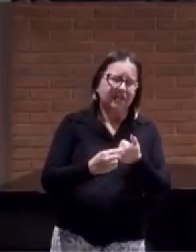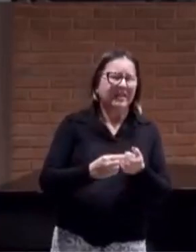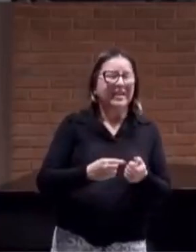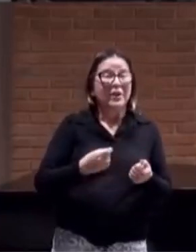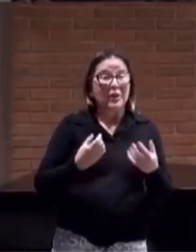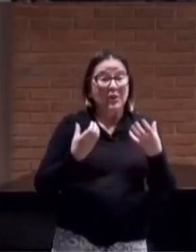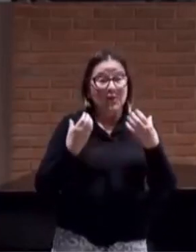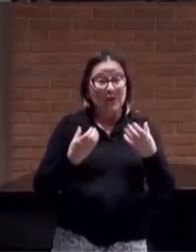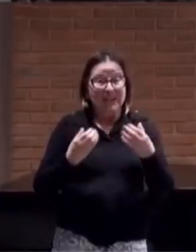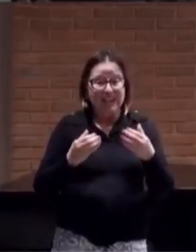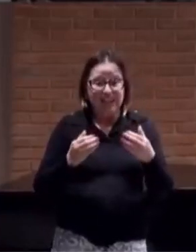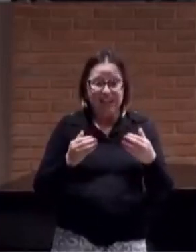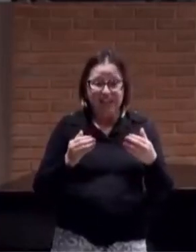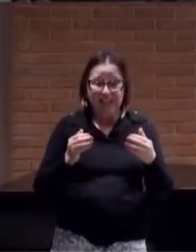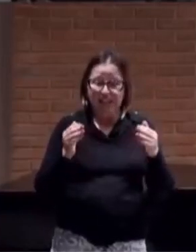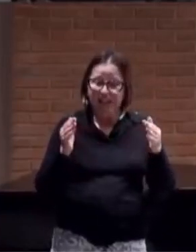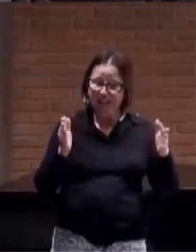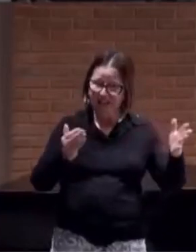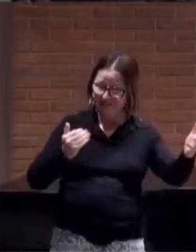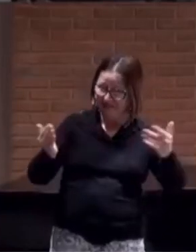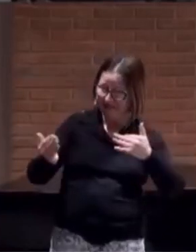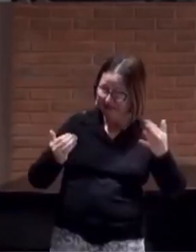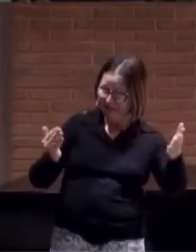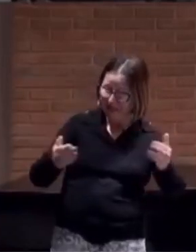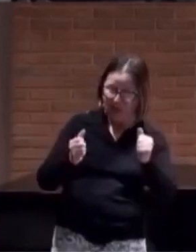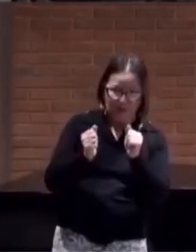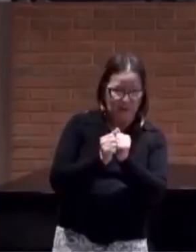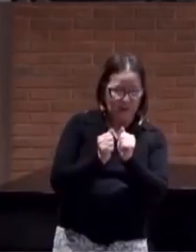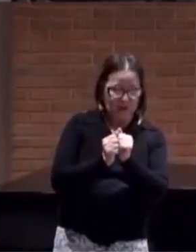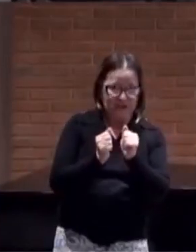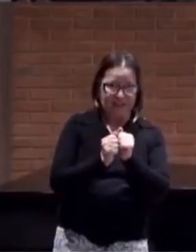seus pintainhos debaixo das suas asas.